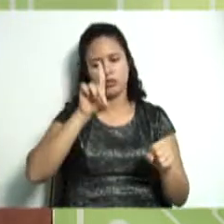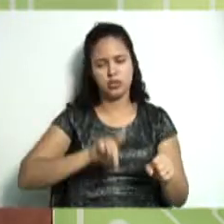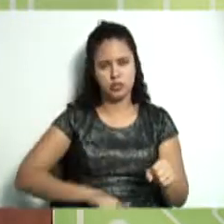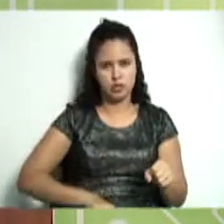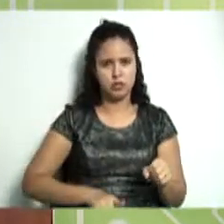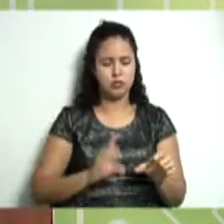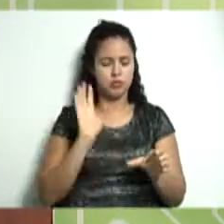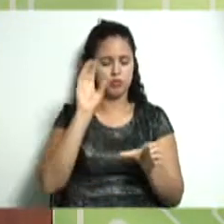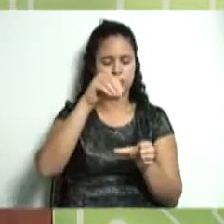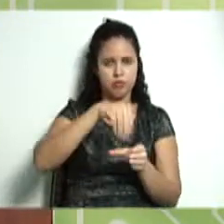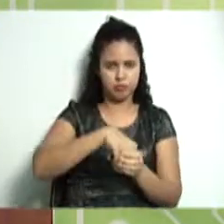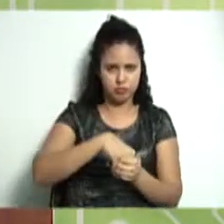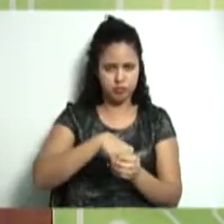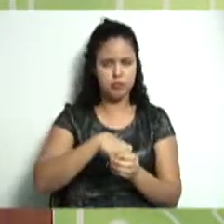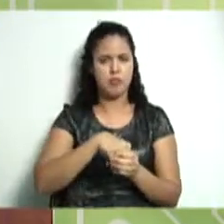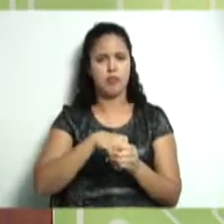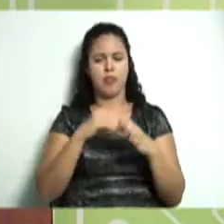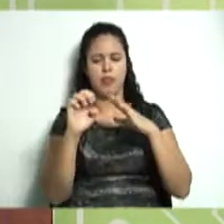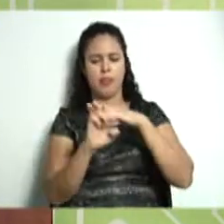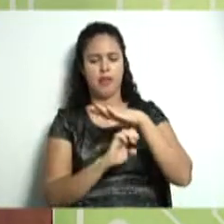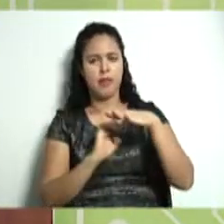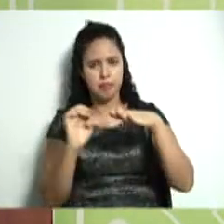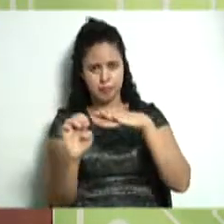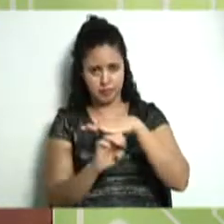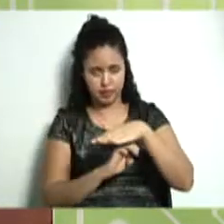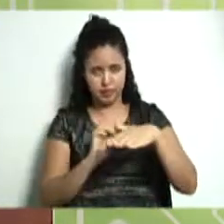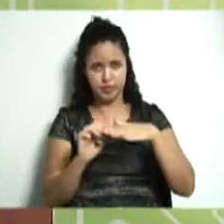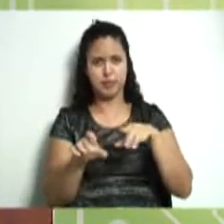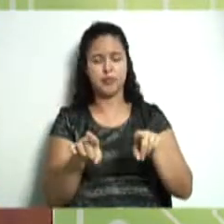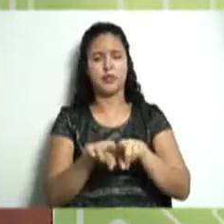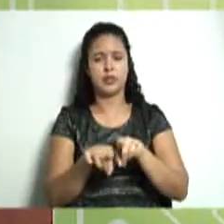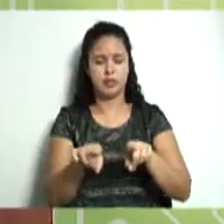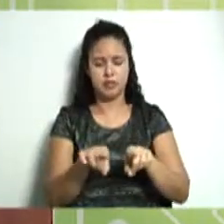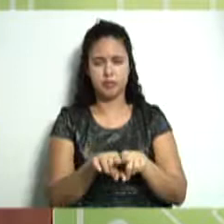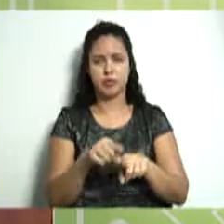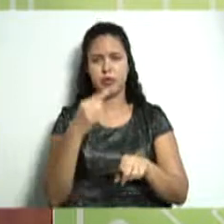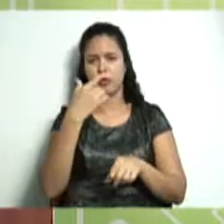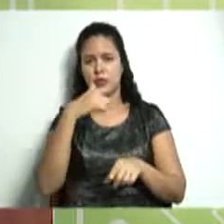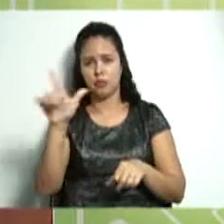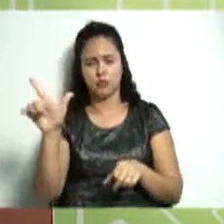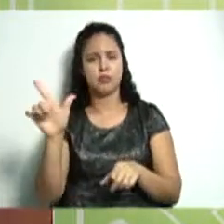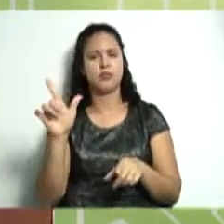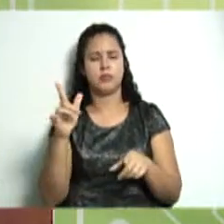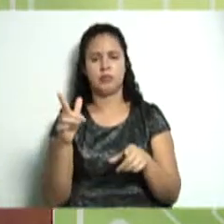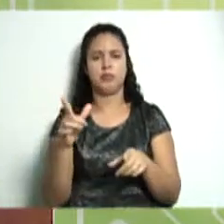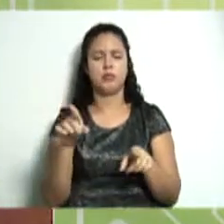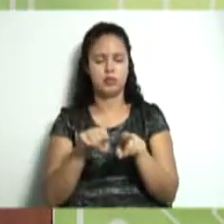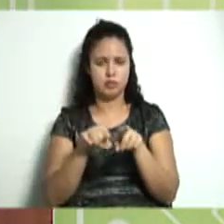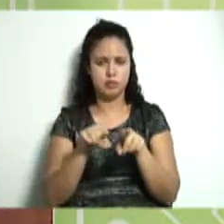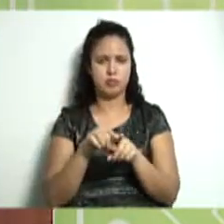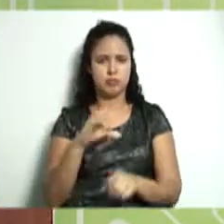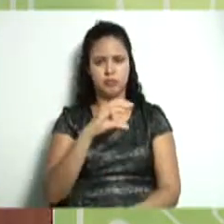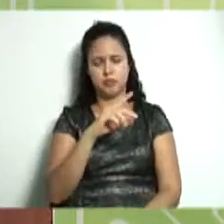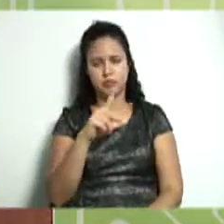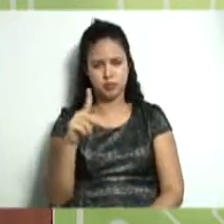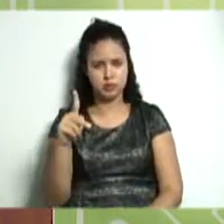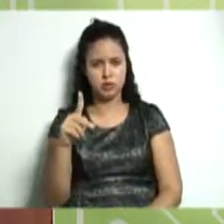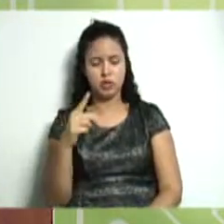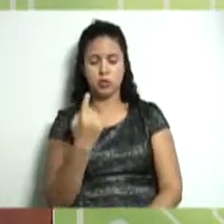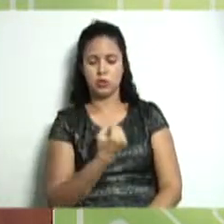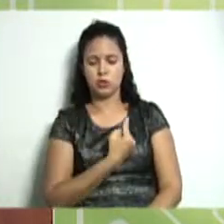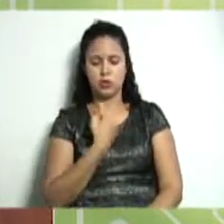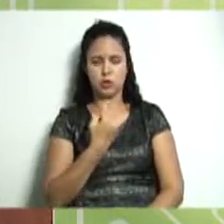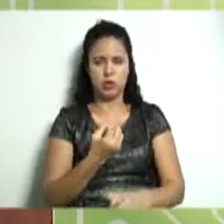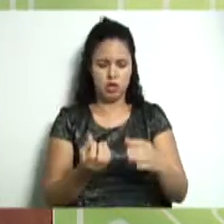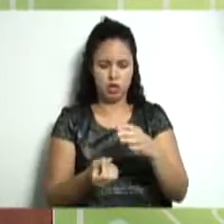rege outras empresas e também cabe à empresa cooperativa. Então, veja que você sozinho não